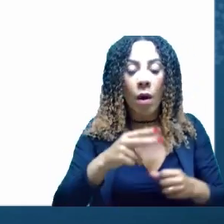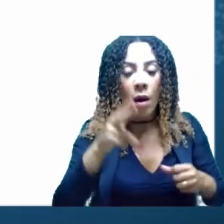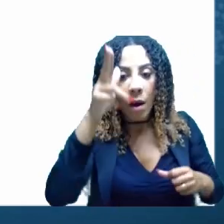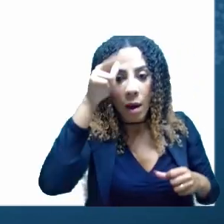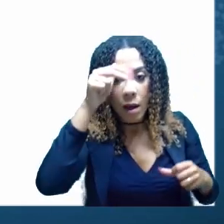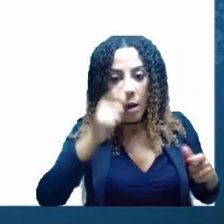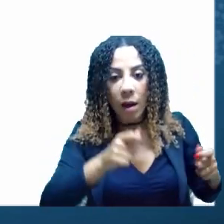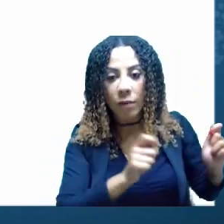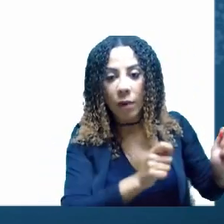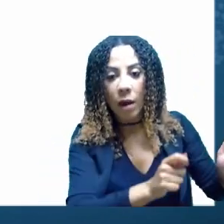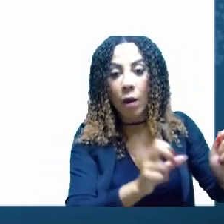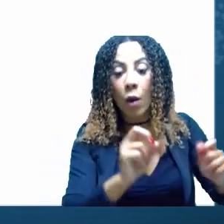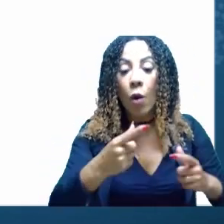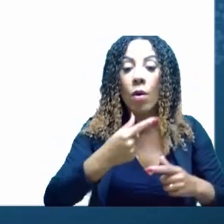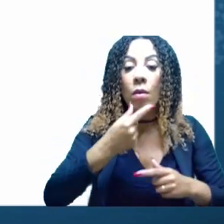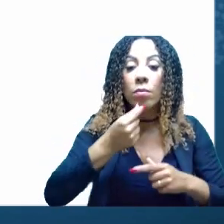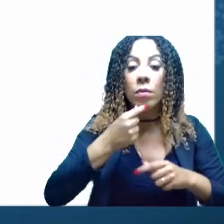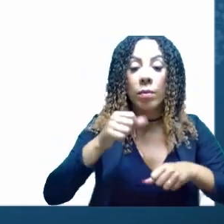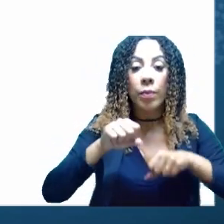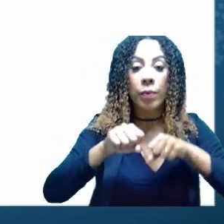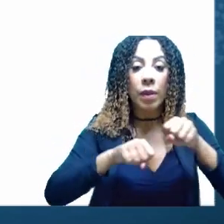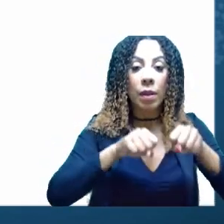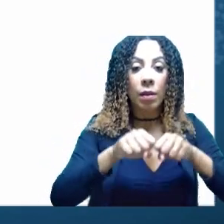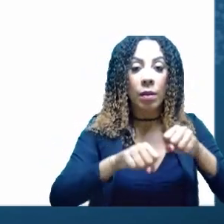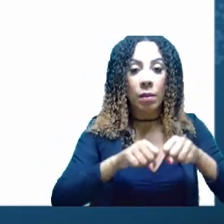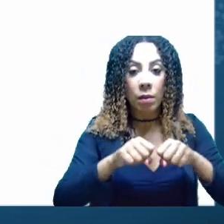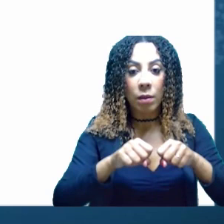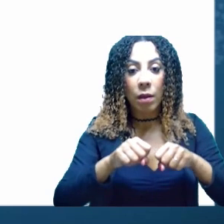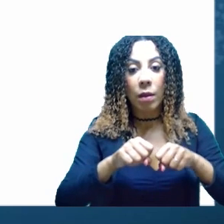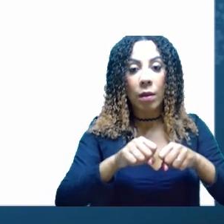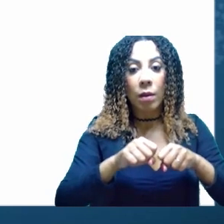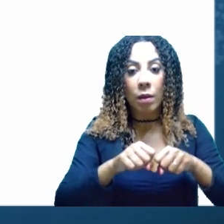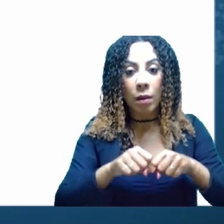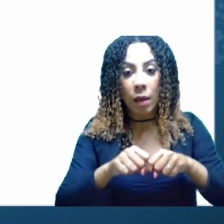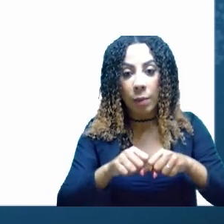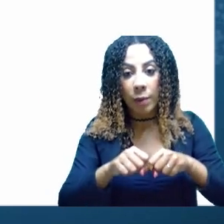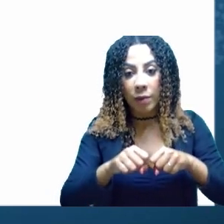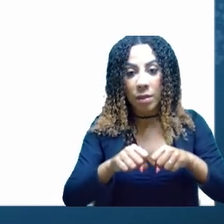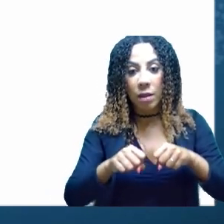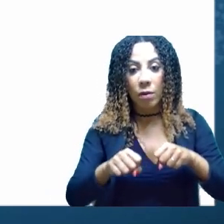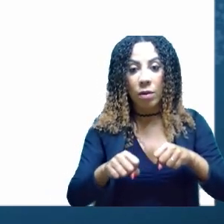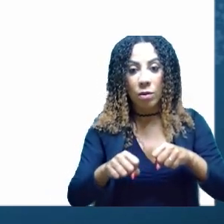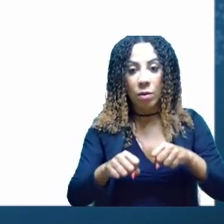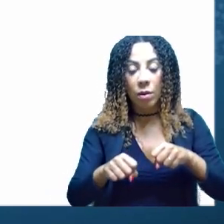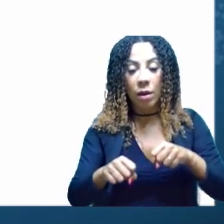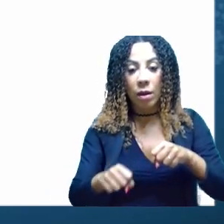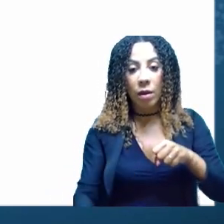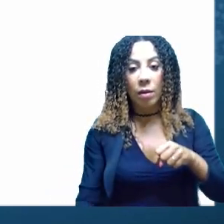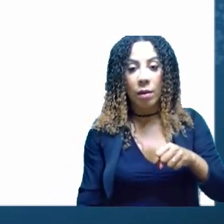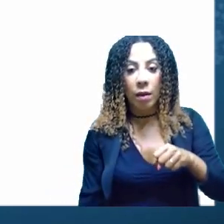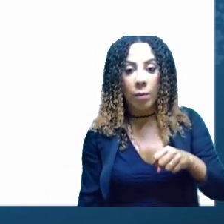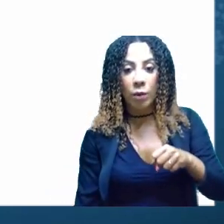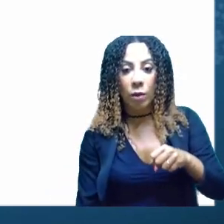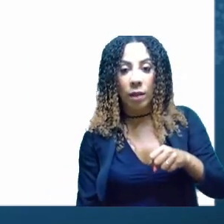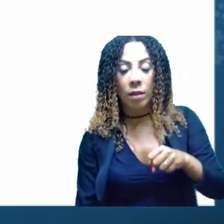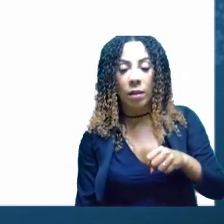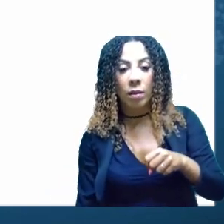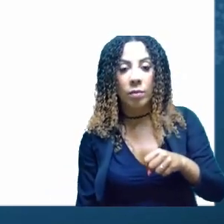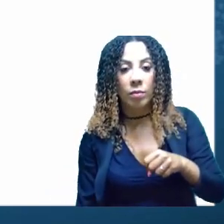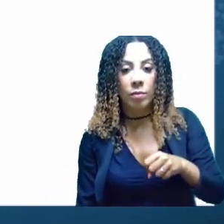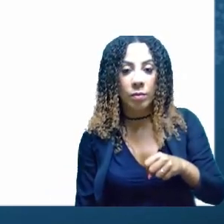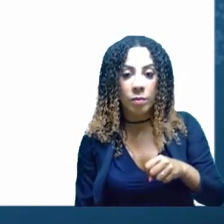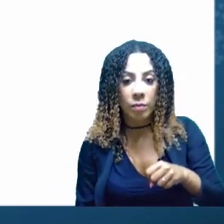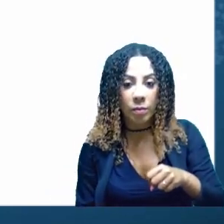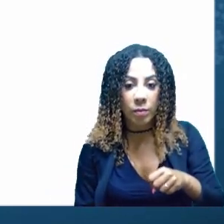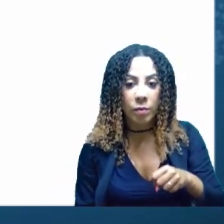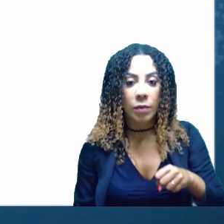carro que vai vir, por exemplo, da outra rua com as luzes apagadas, ou seja, a segurança, a armadilha da segurança achando